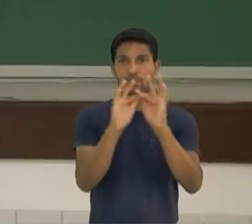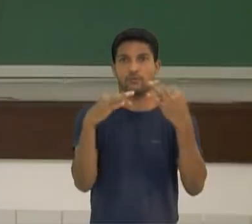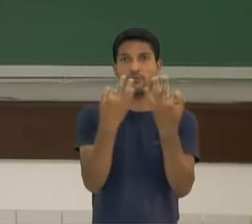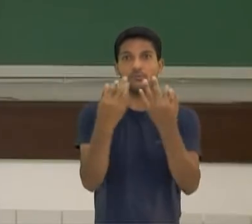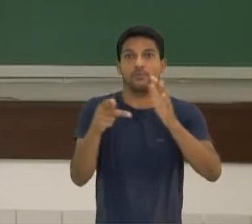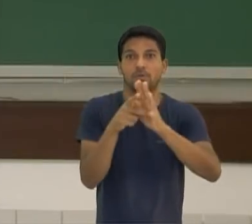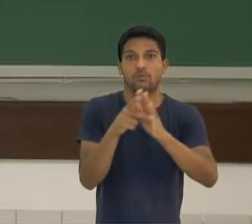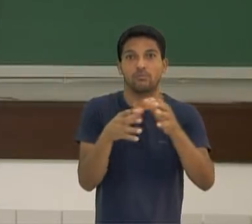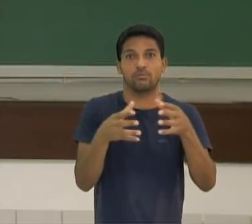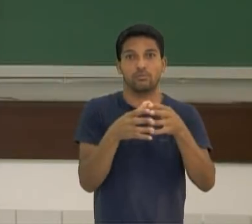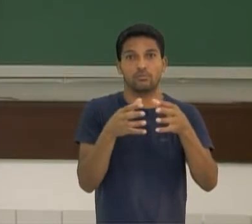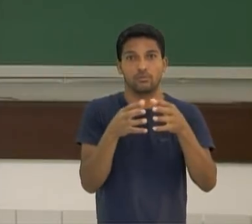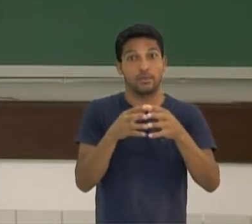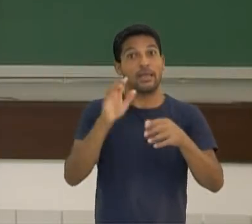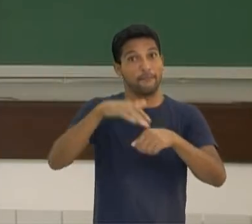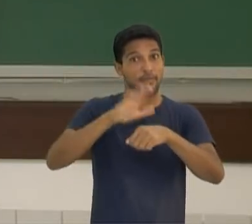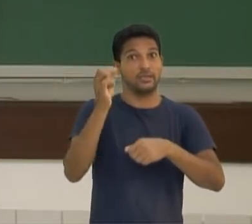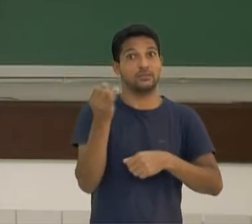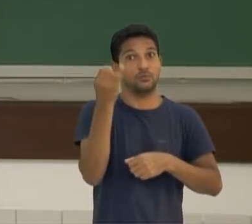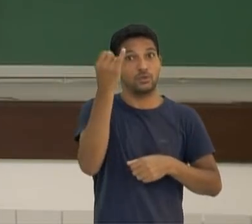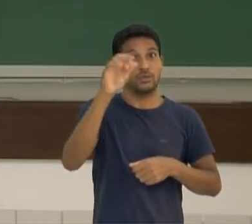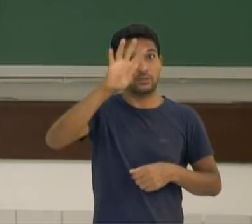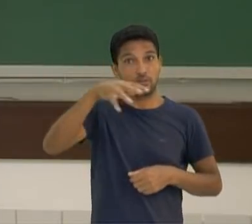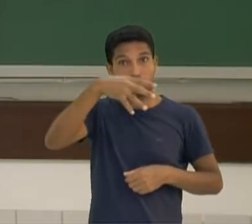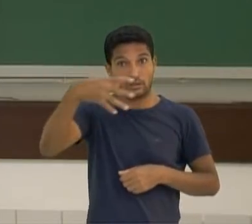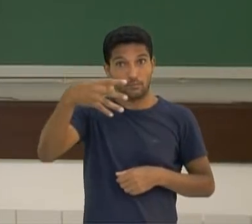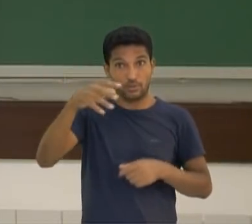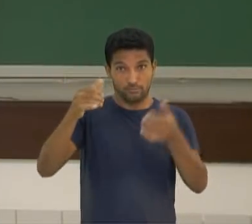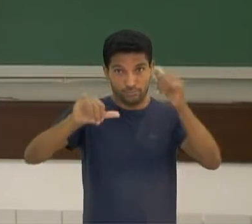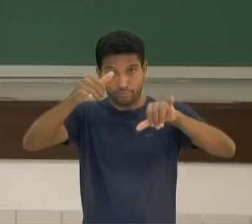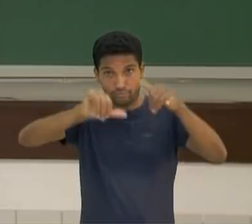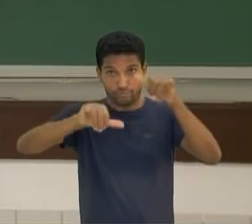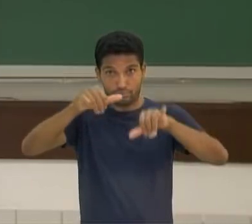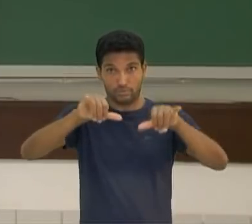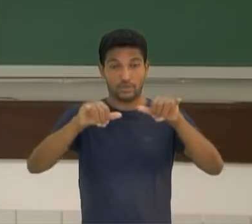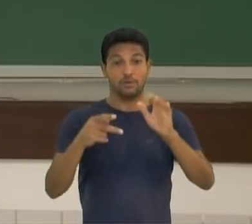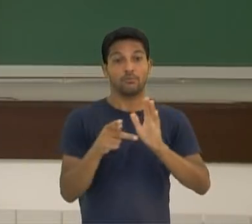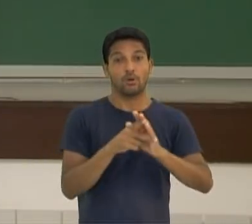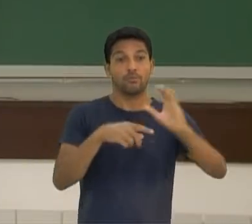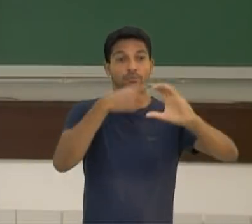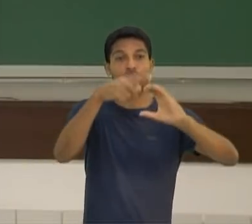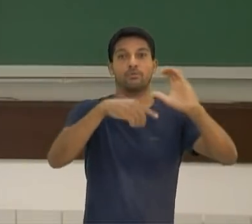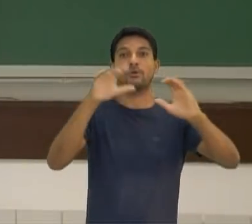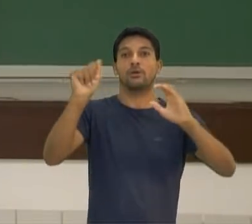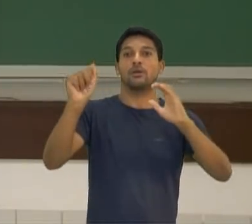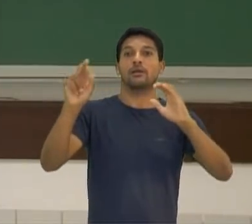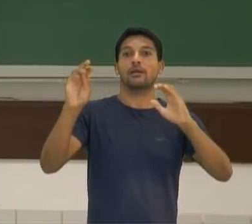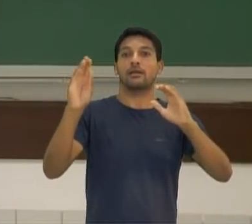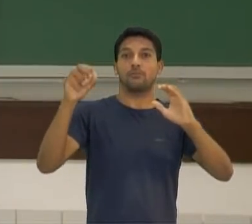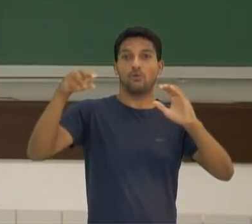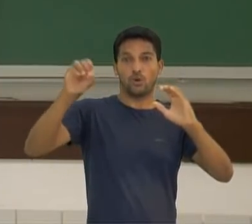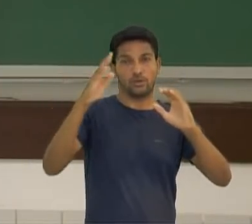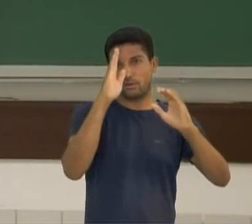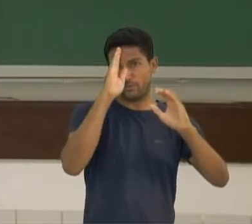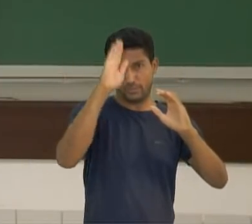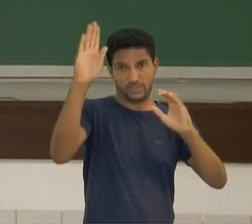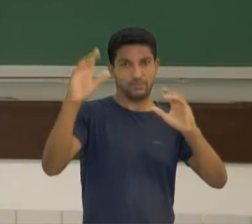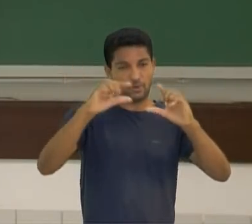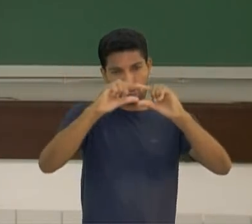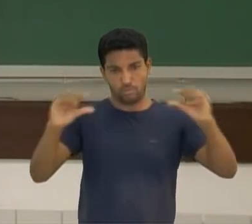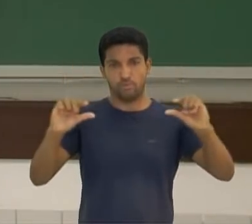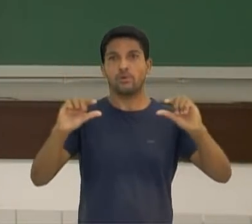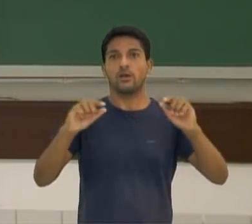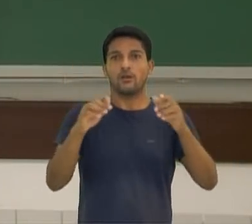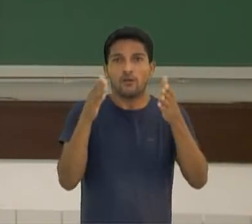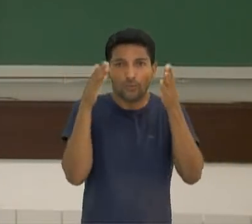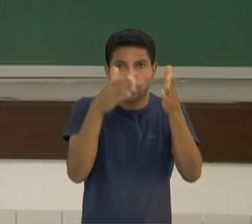uma das famílias mais importantes da tabela periódica, como eu já disse, né? É a família do carbono, que é o protagonista da nossa química